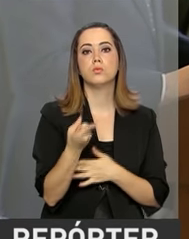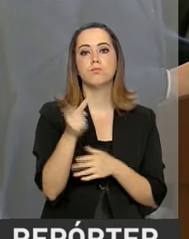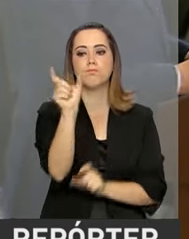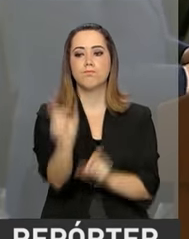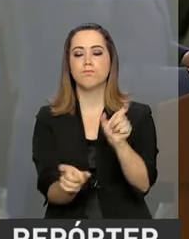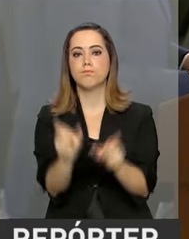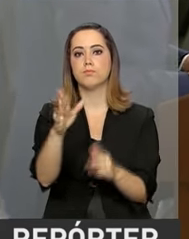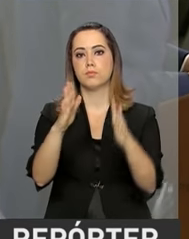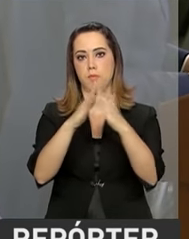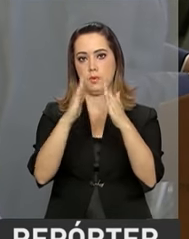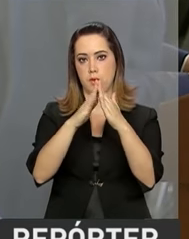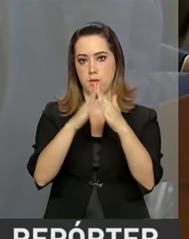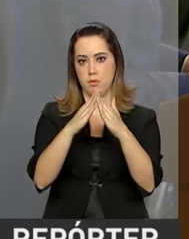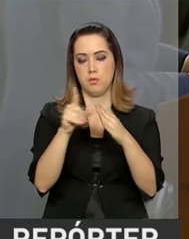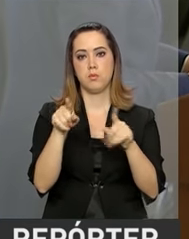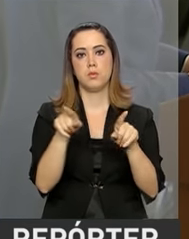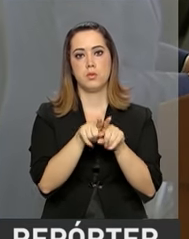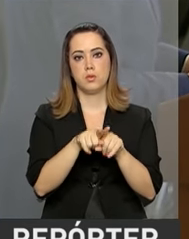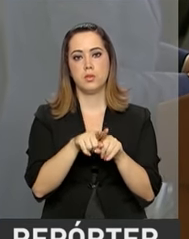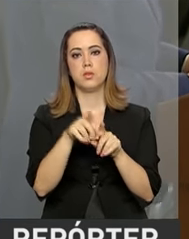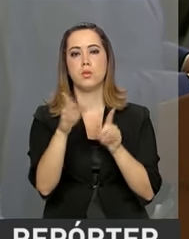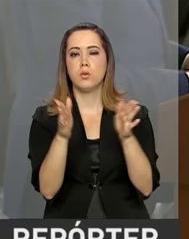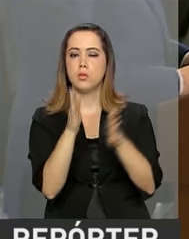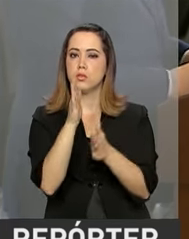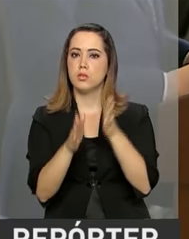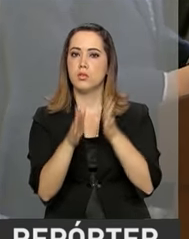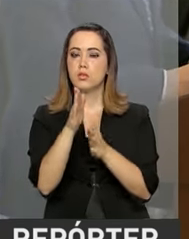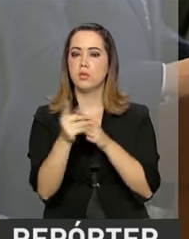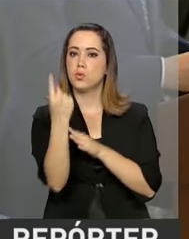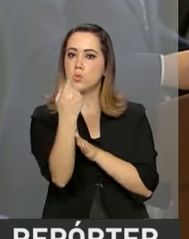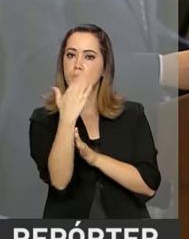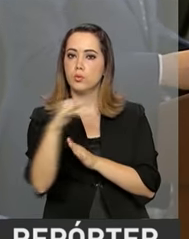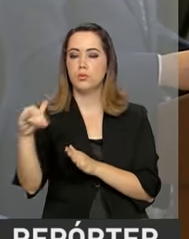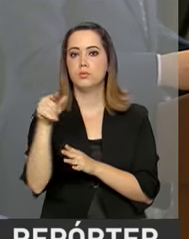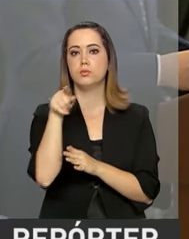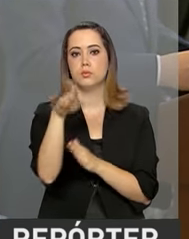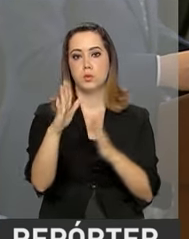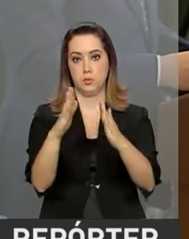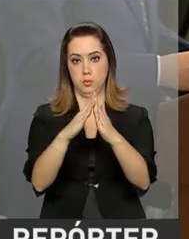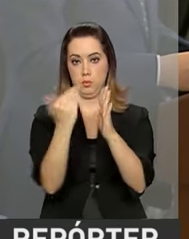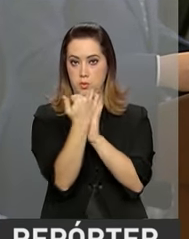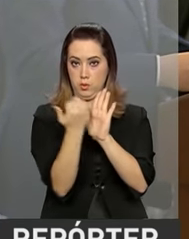do faixa 1,5 do programa Minha Casa Minha Vida.